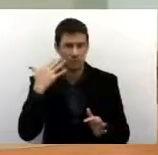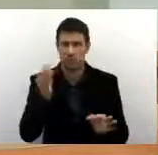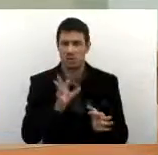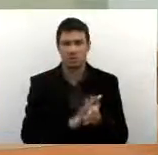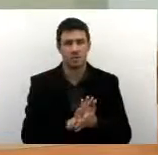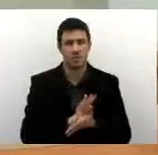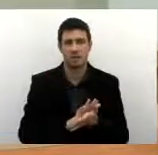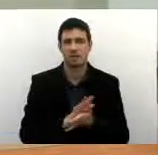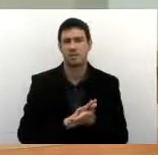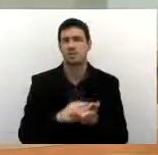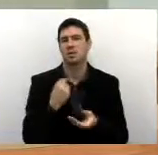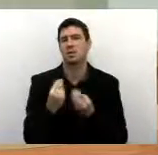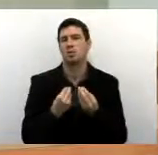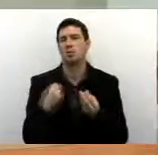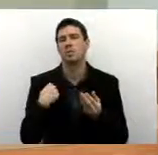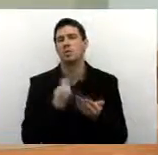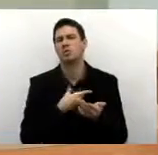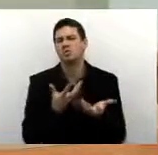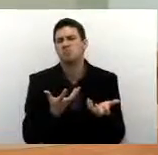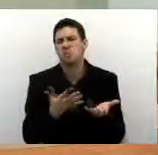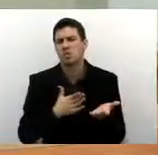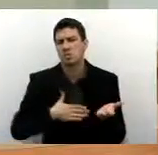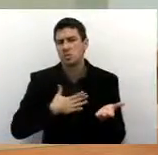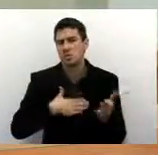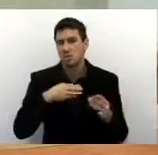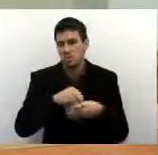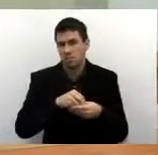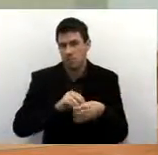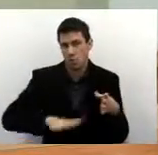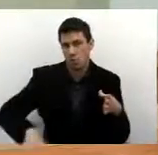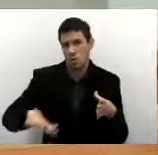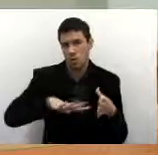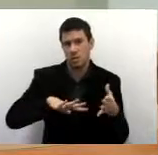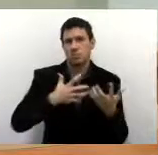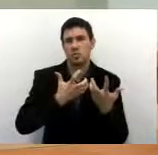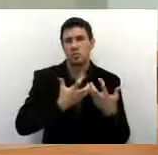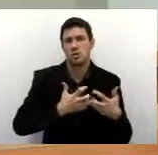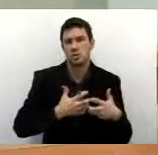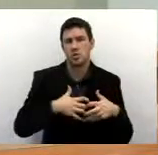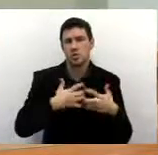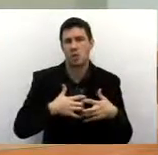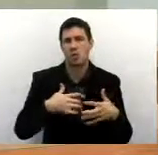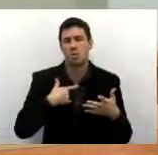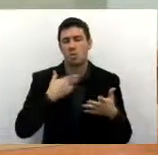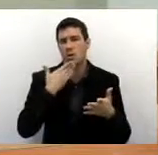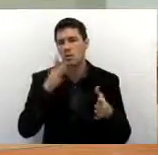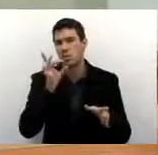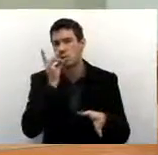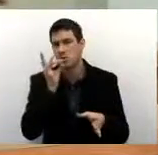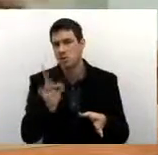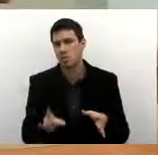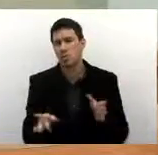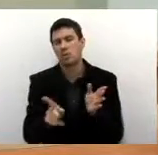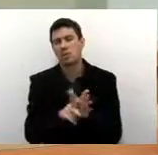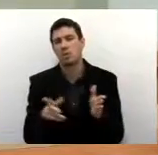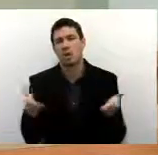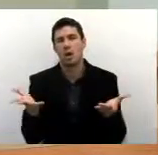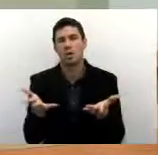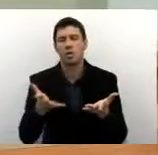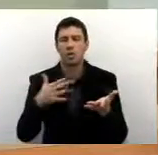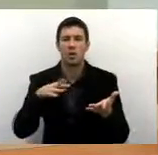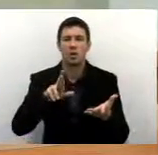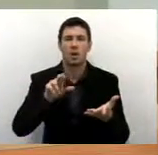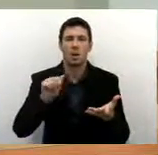que nós gostaríamos no mundo sindical. Então, eu faço essa indagação e essa crítica para que o Rabi, agora que assumiu